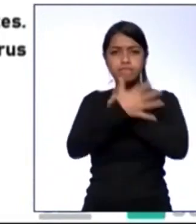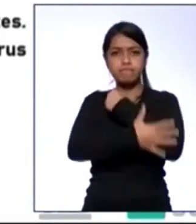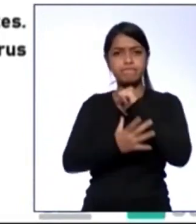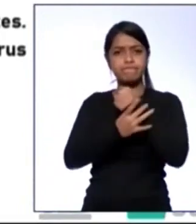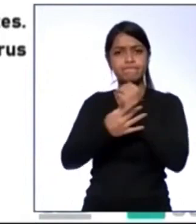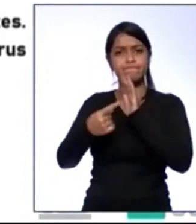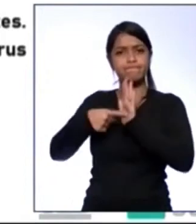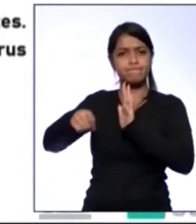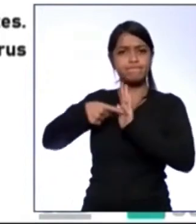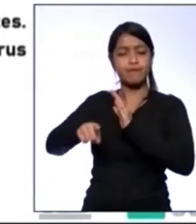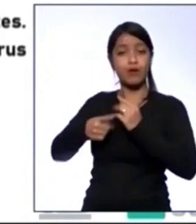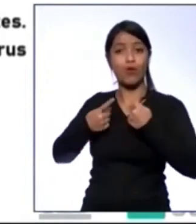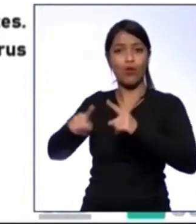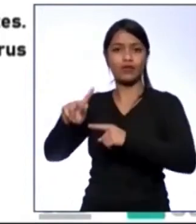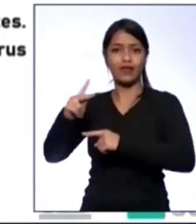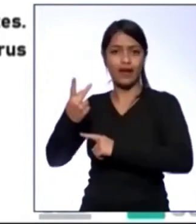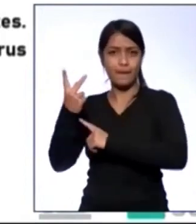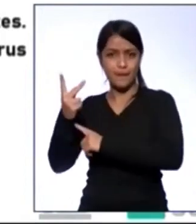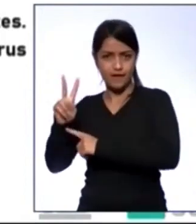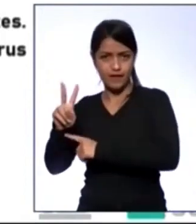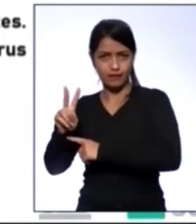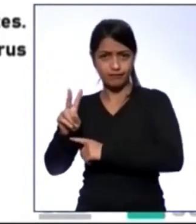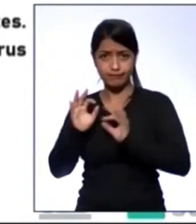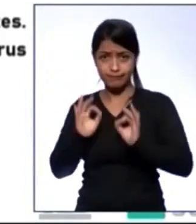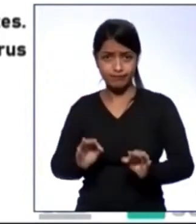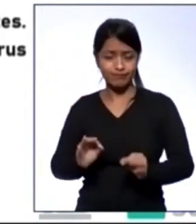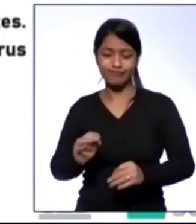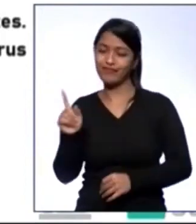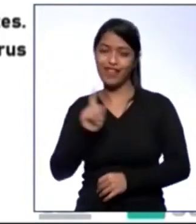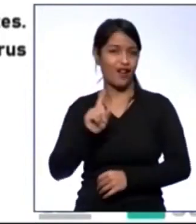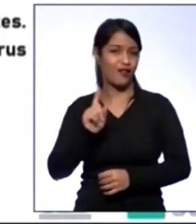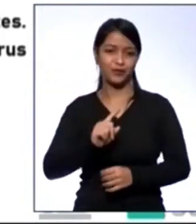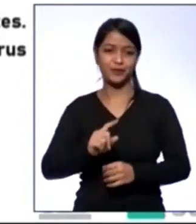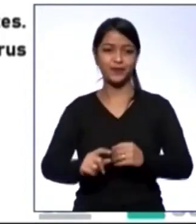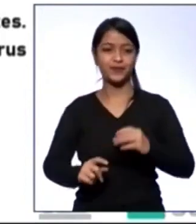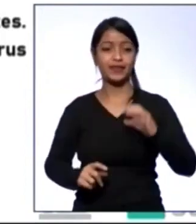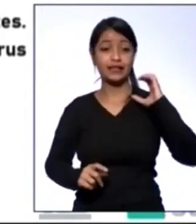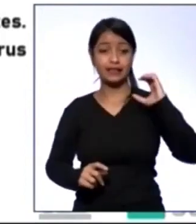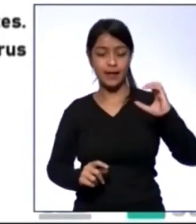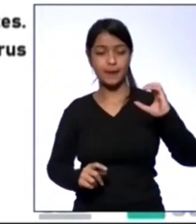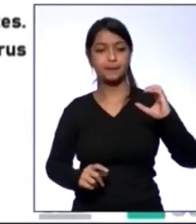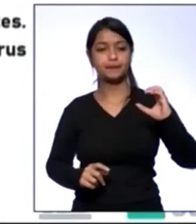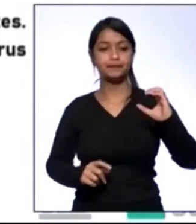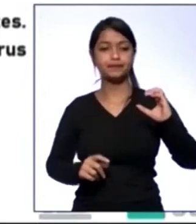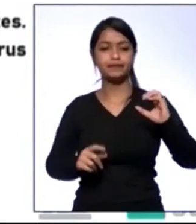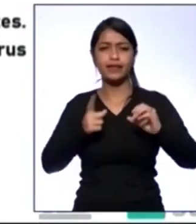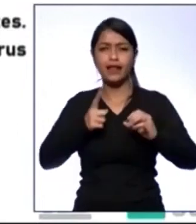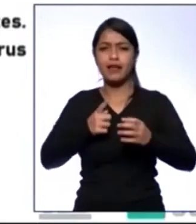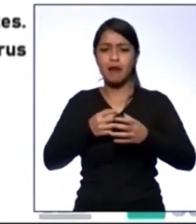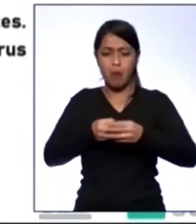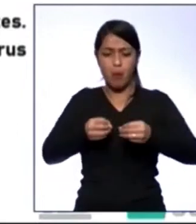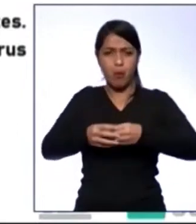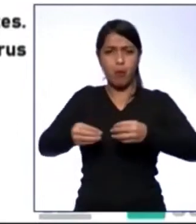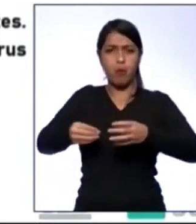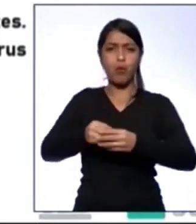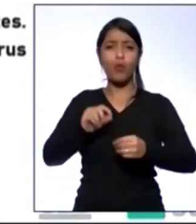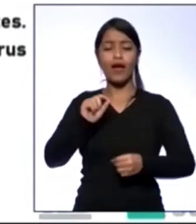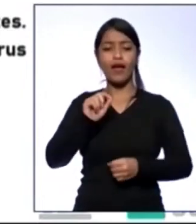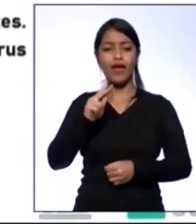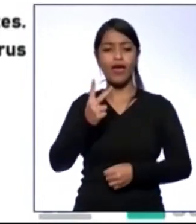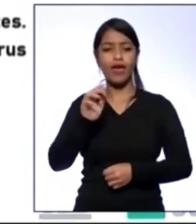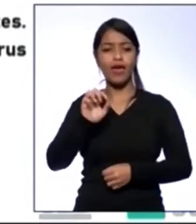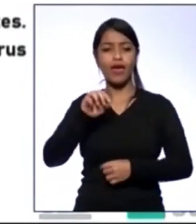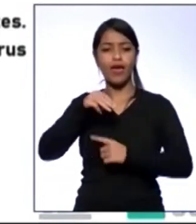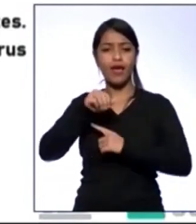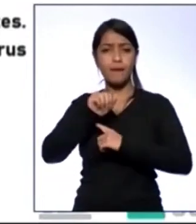anti-HPV circulantes? Não. C. Em decorrência do aumento da produção de hemácias após infecção por